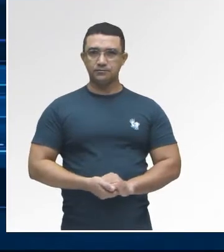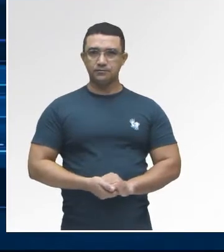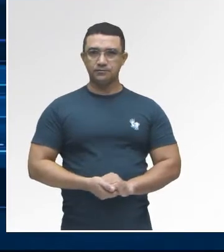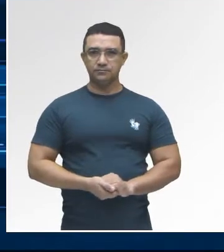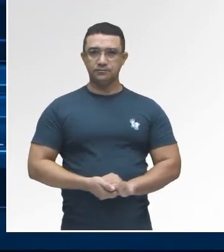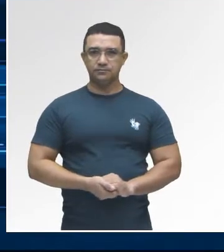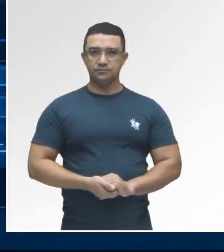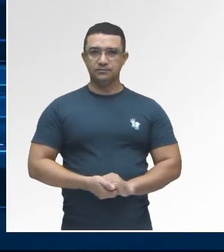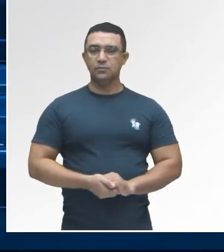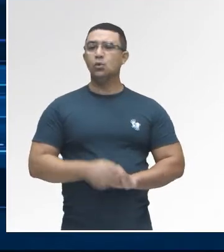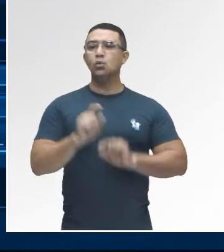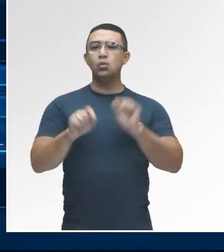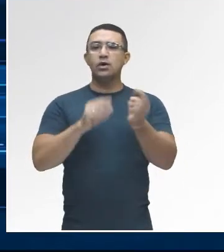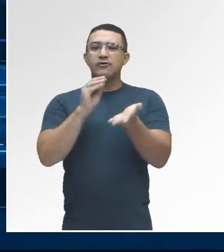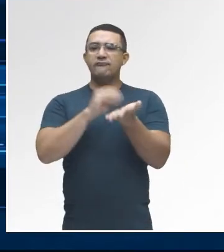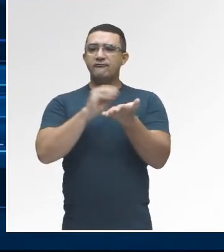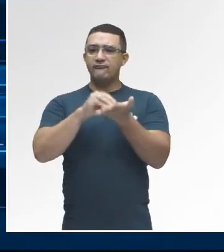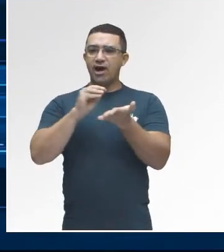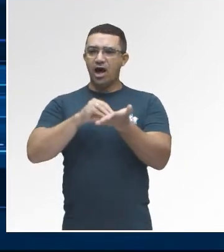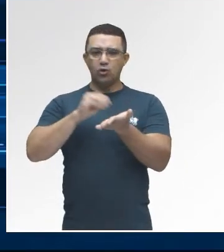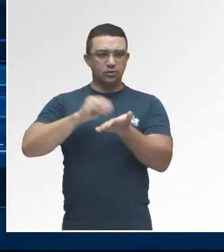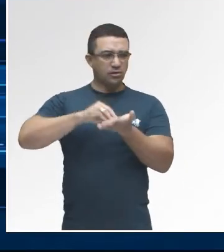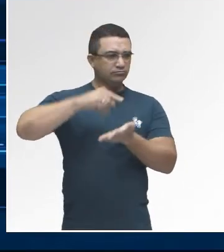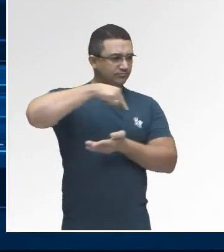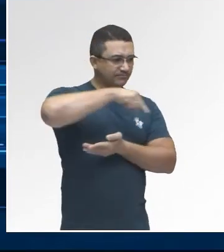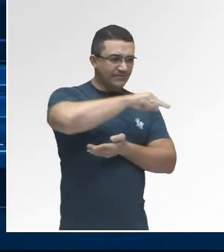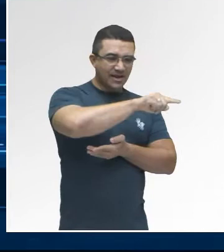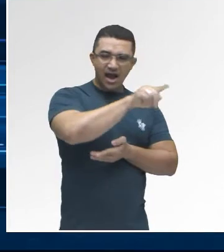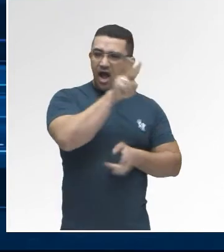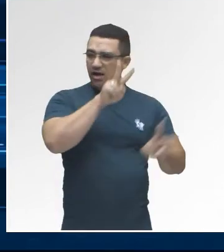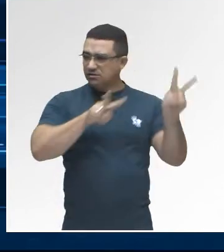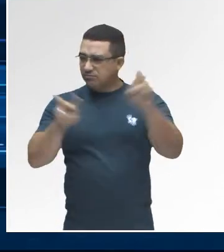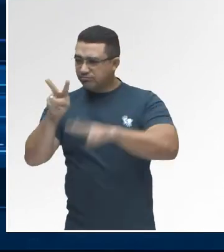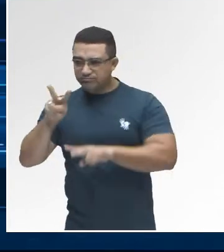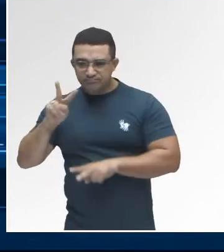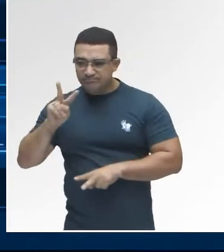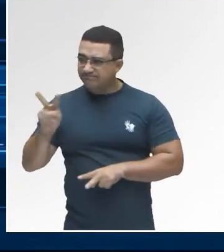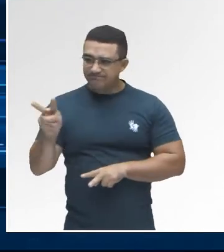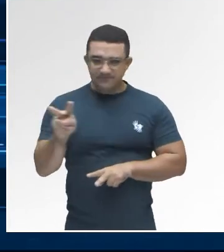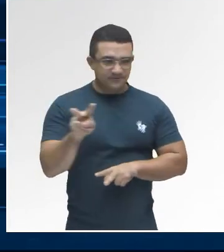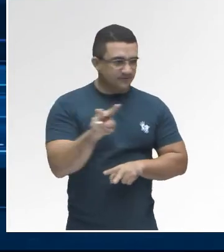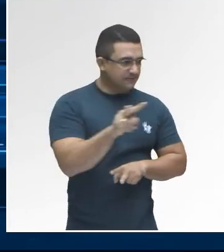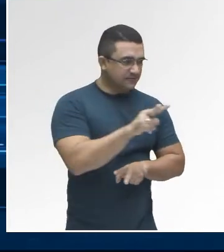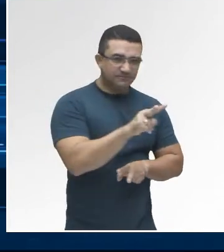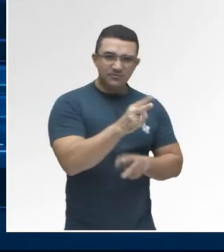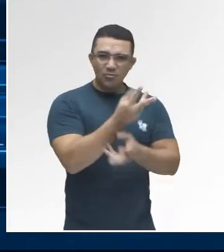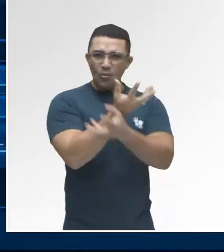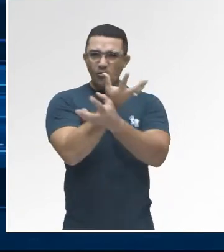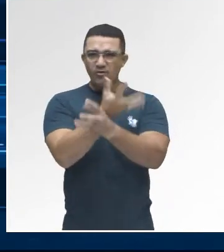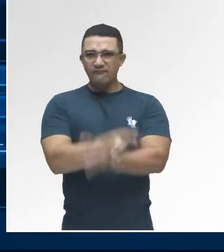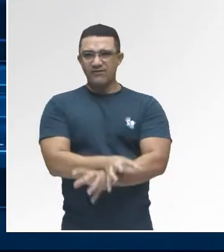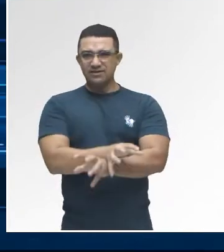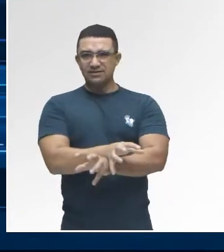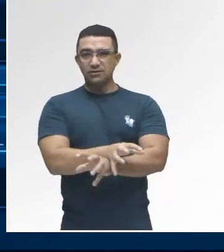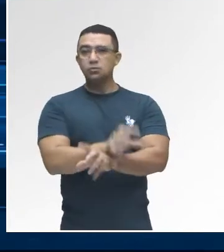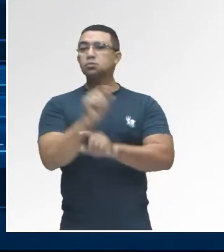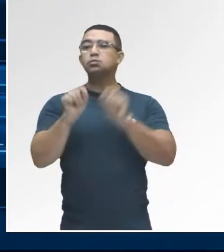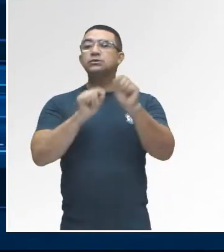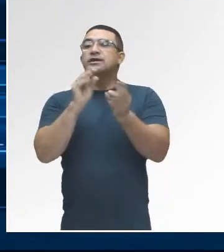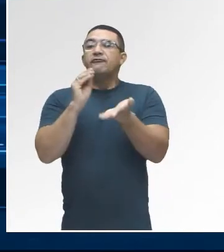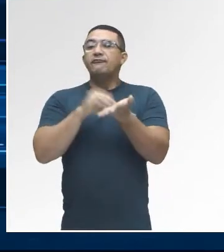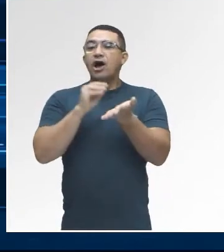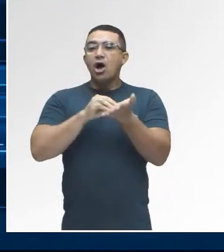O que está faltando ao redor, né? Eles chegaram aí na nova casa deles e está muito vazio, né, gente? Então, vamos lá as opções de pergunta